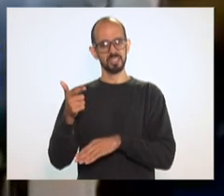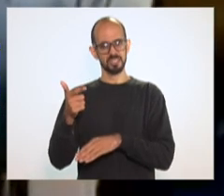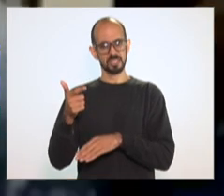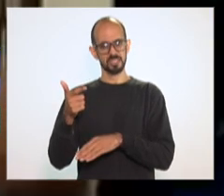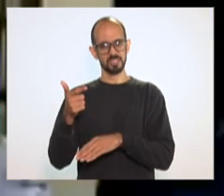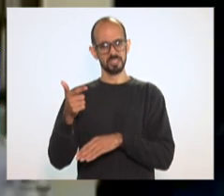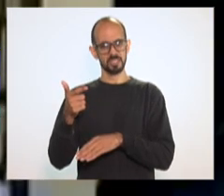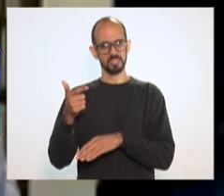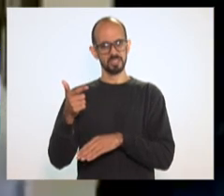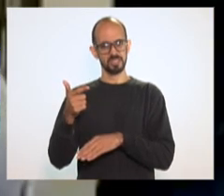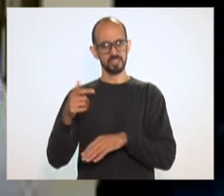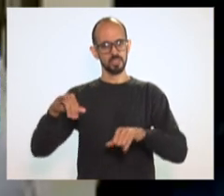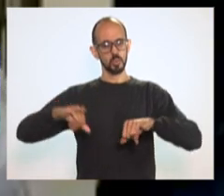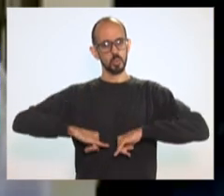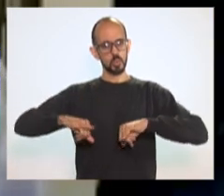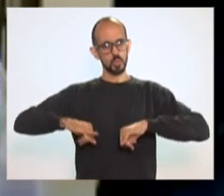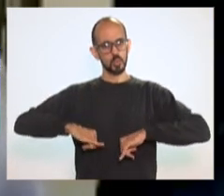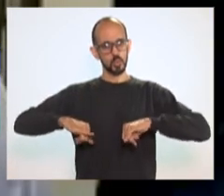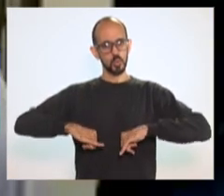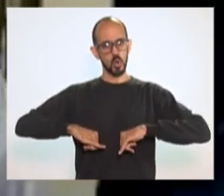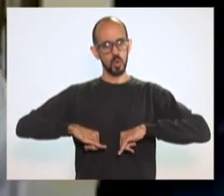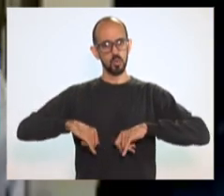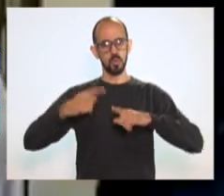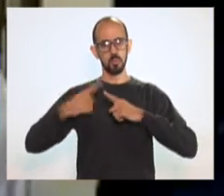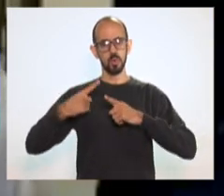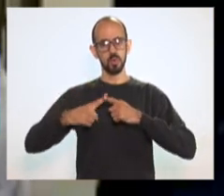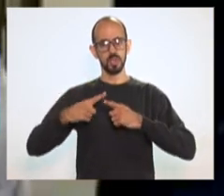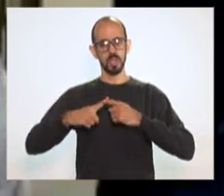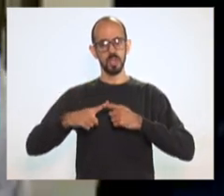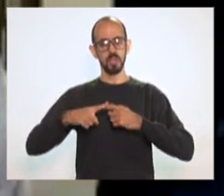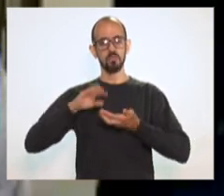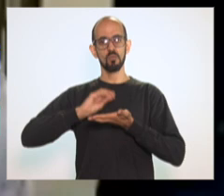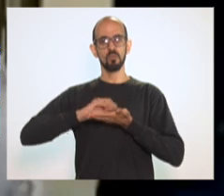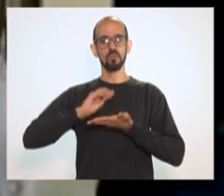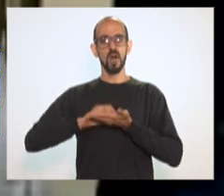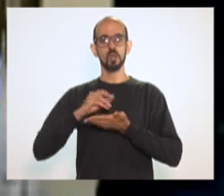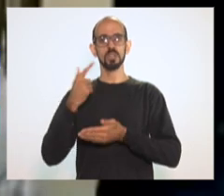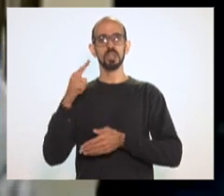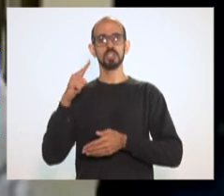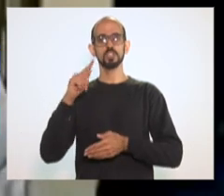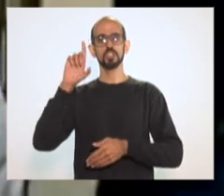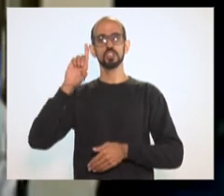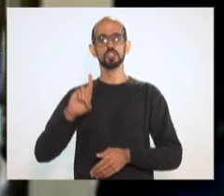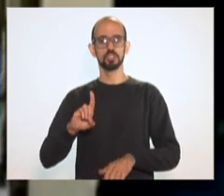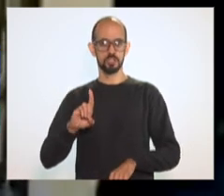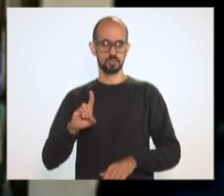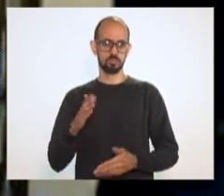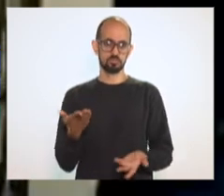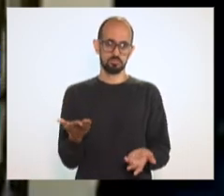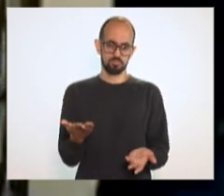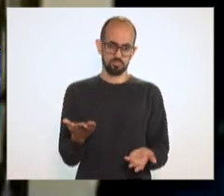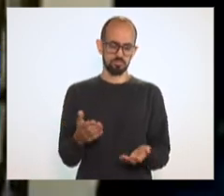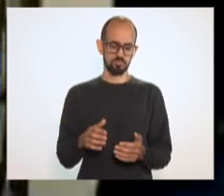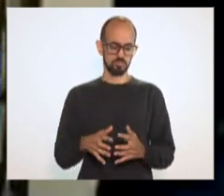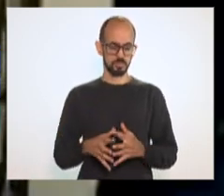submete a isso por uma questão de garantir subsistência subsistência subsistência para